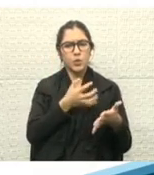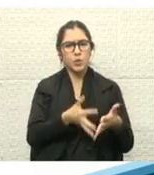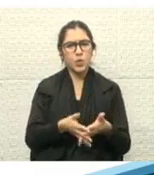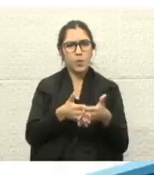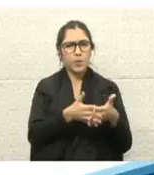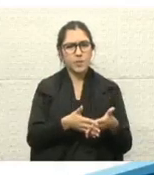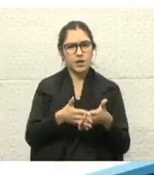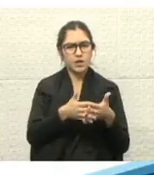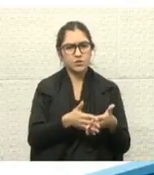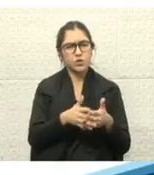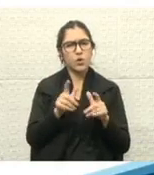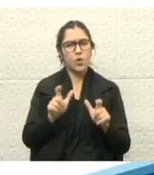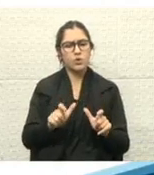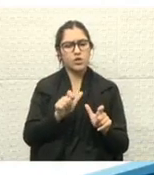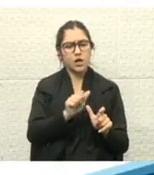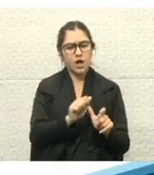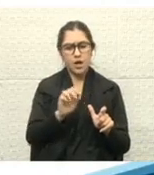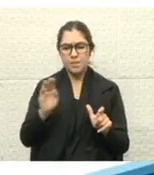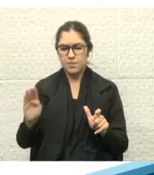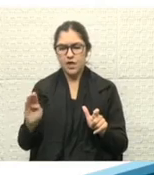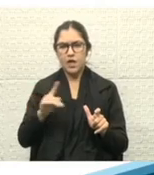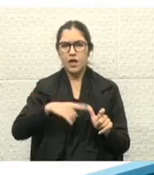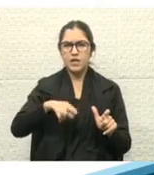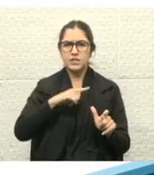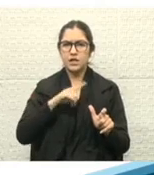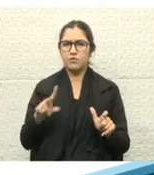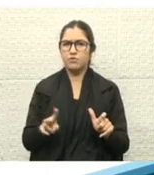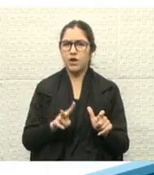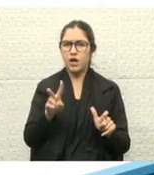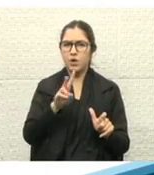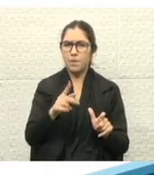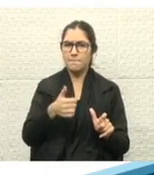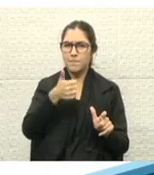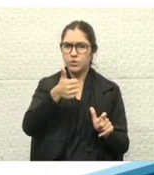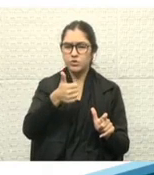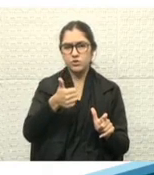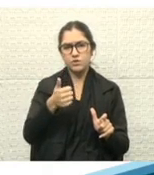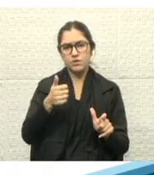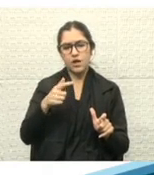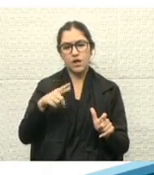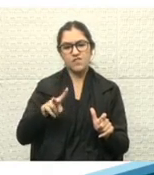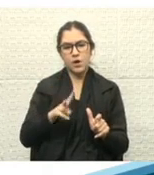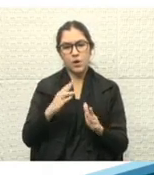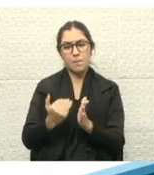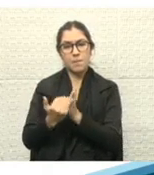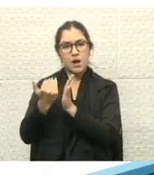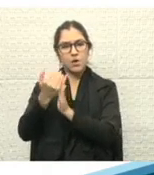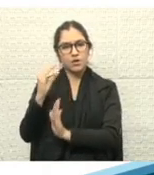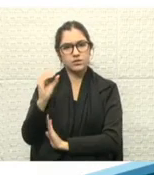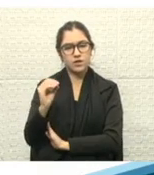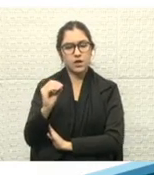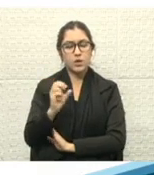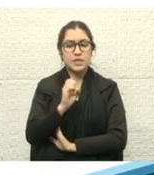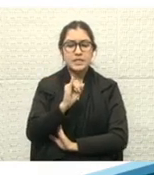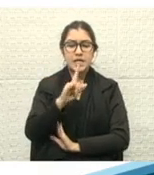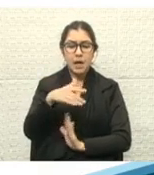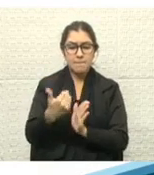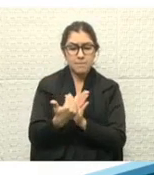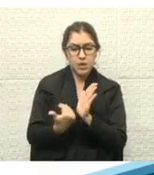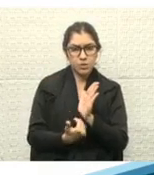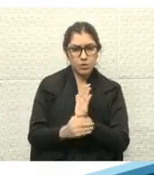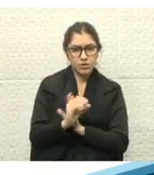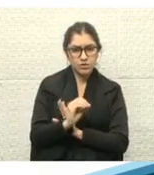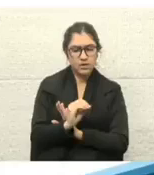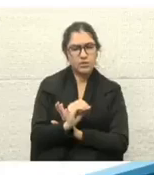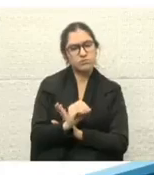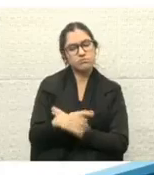complexo, onde a e b são valores positivos, valores maiores do que zero. Se fossem menores do que